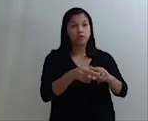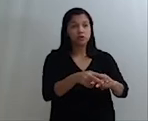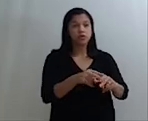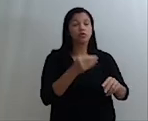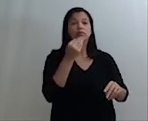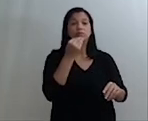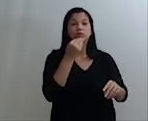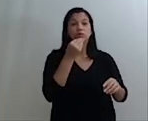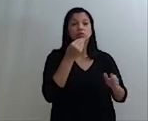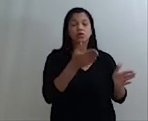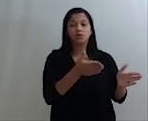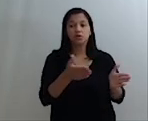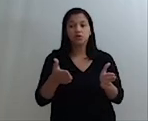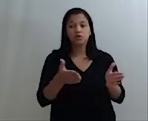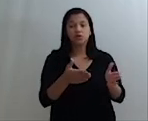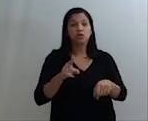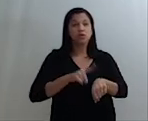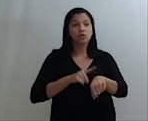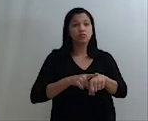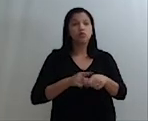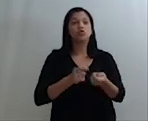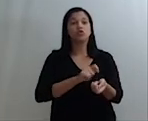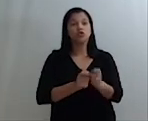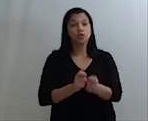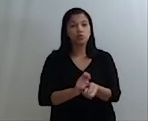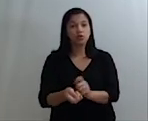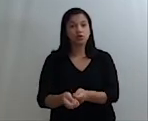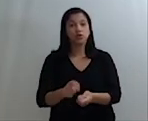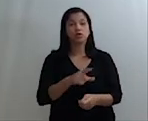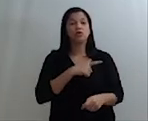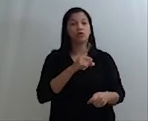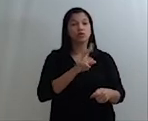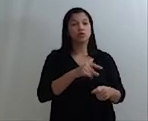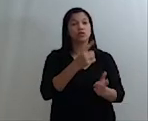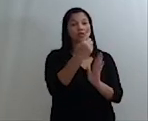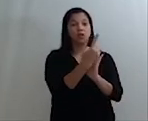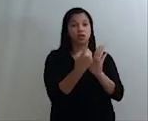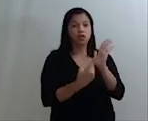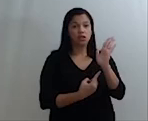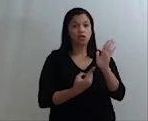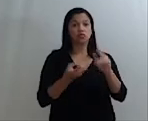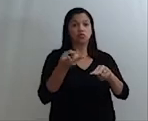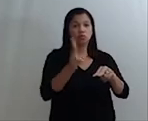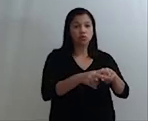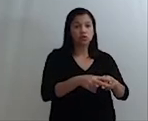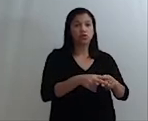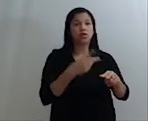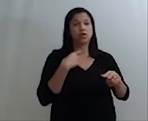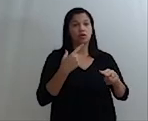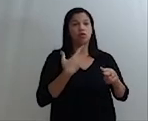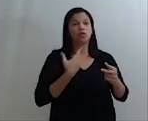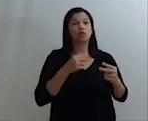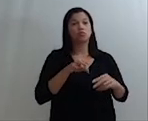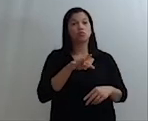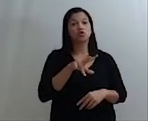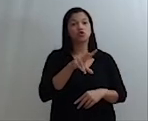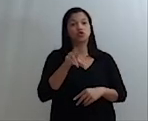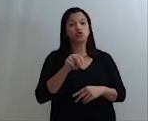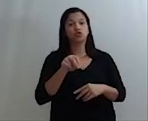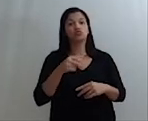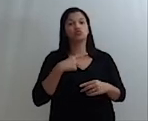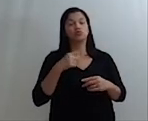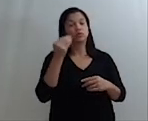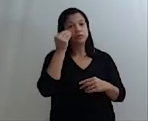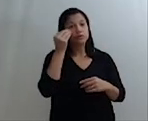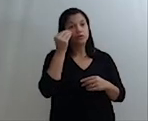proporcionalidade ciência adequação na espécie com quanto o decreto prisional traga a motivação idônea pois destacou o juízo processante a reiteração do